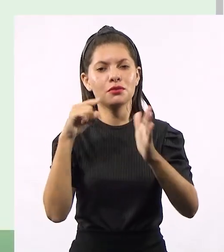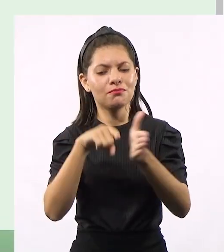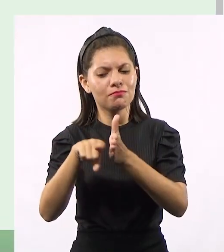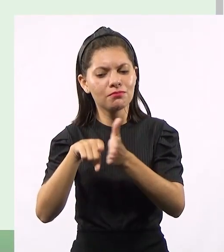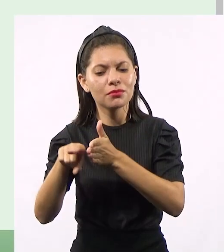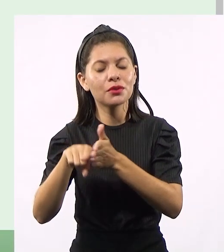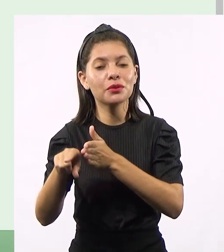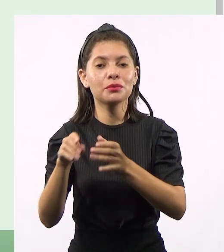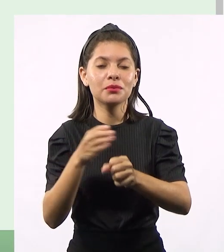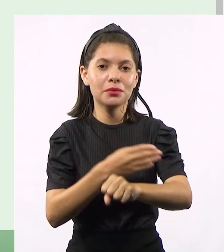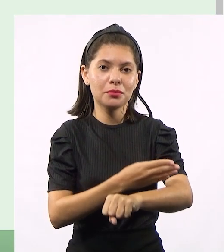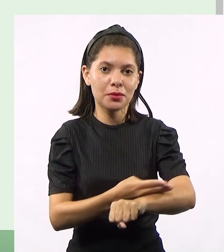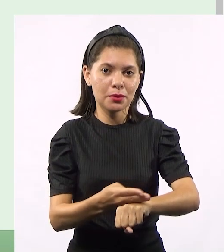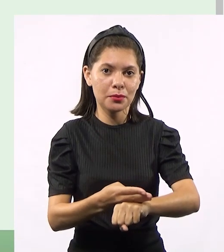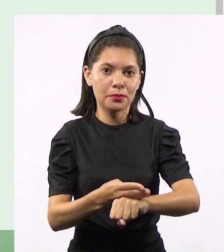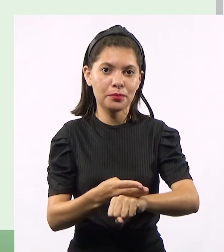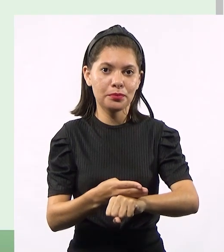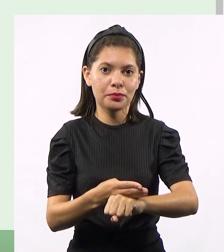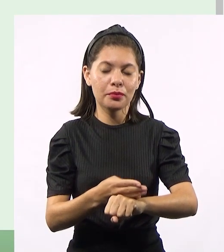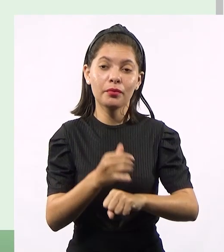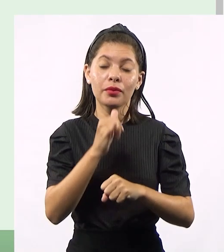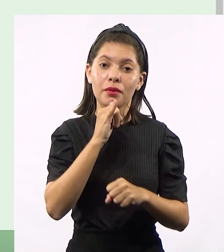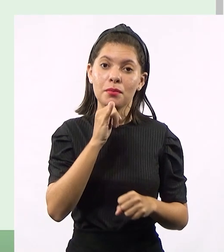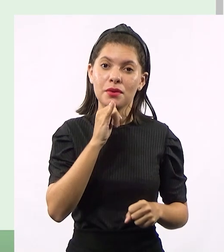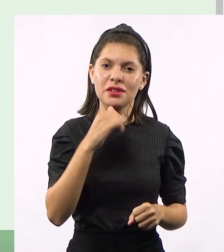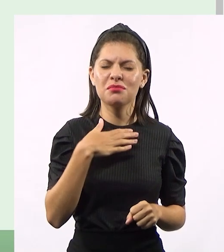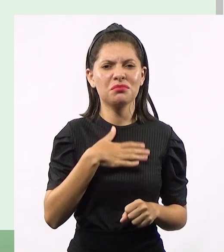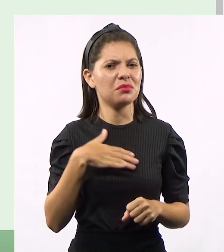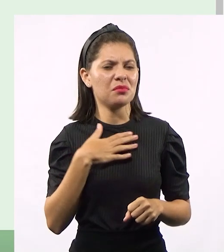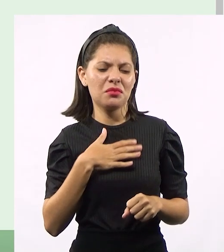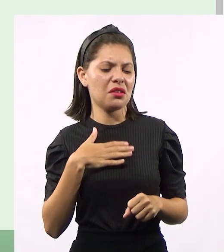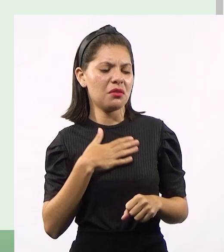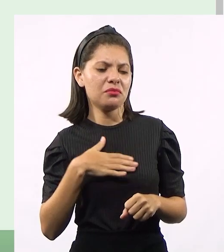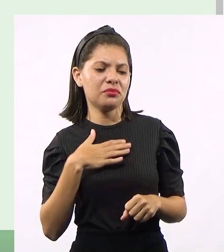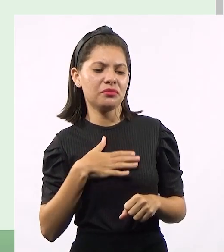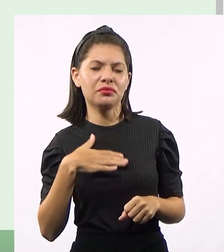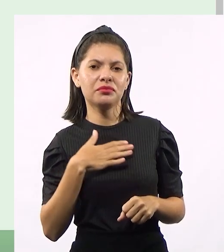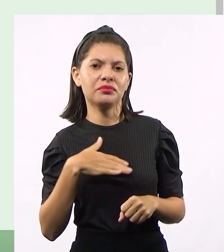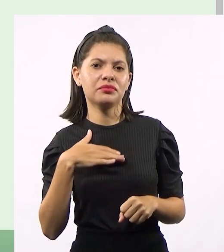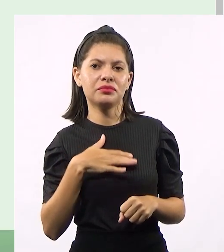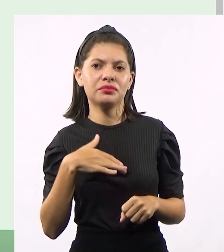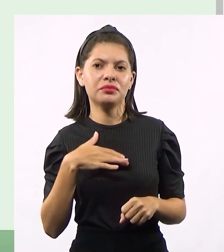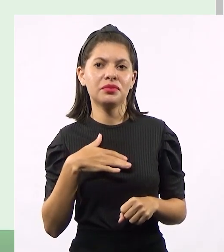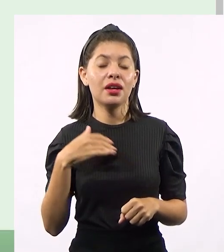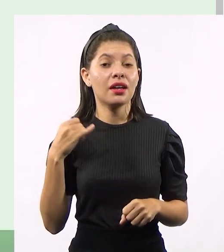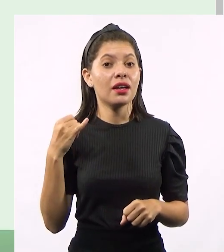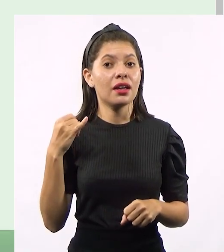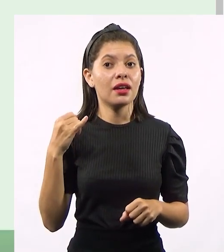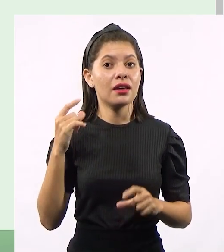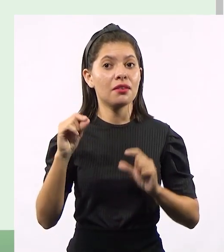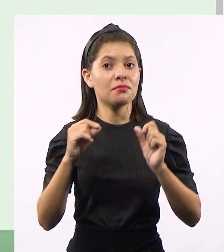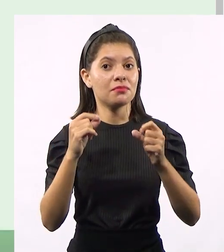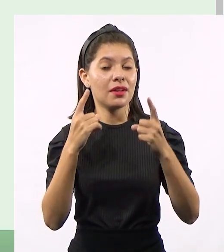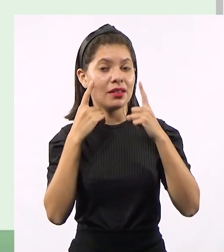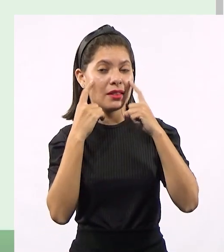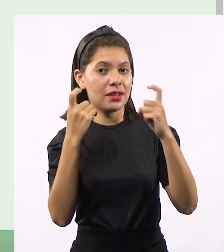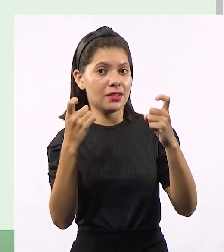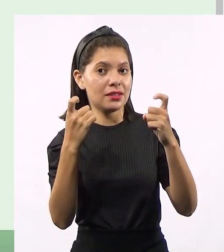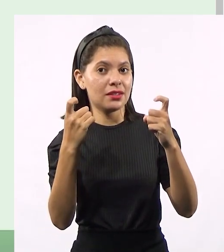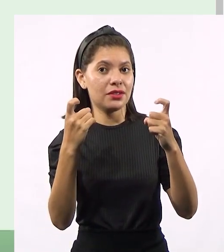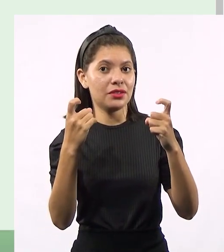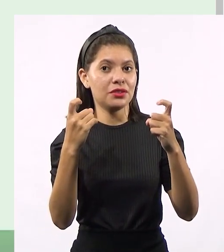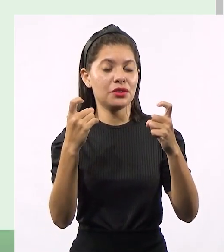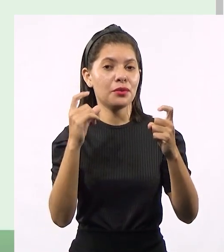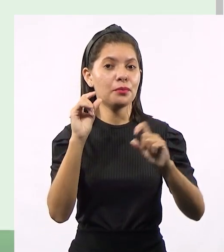branco. Então, digamos que eu não estou satisfeito com o IDEB da minha escola, seria interessante melhorar esse IDEB. Então eu